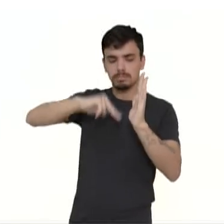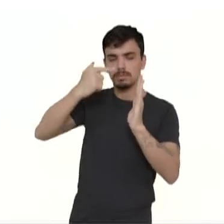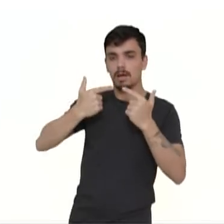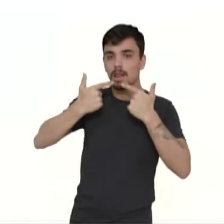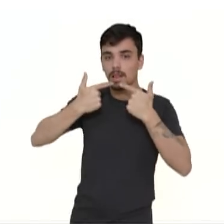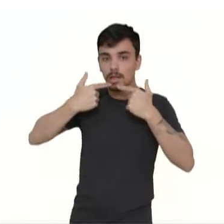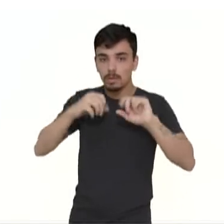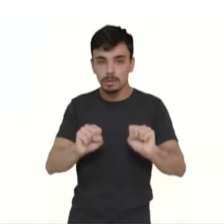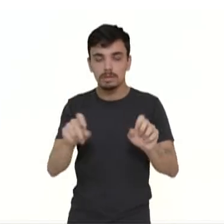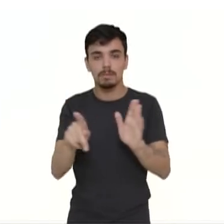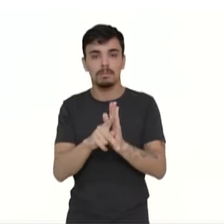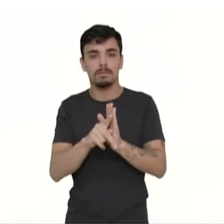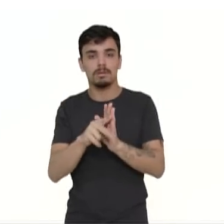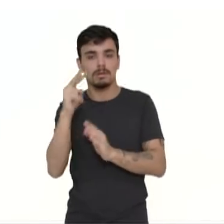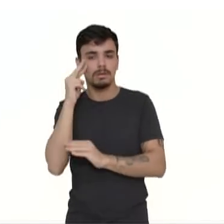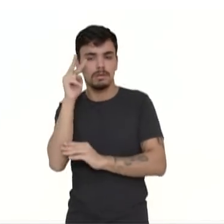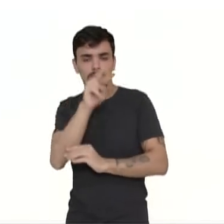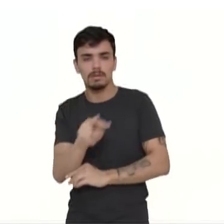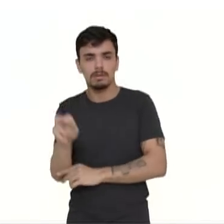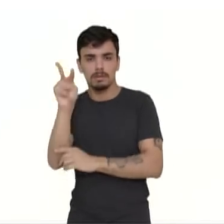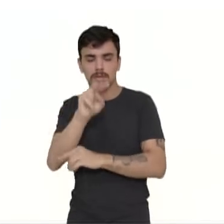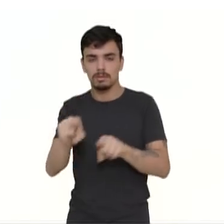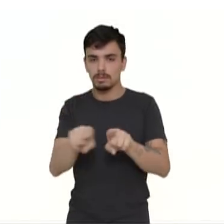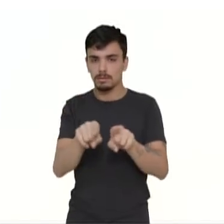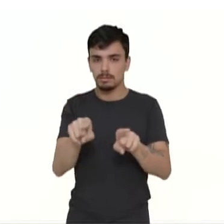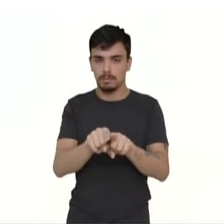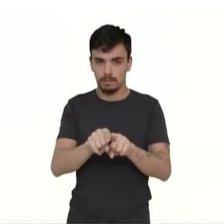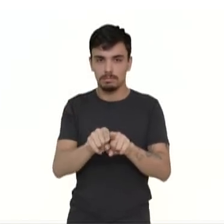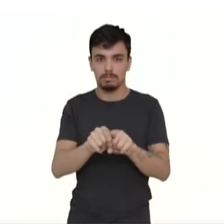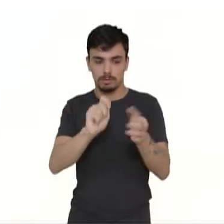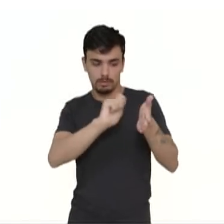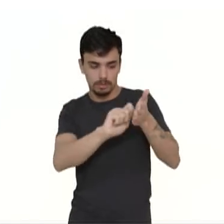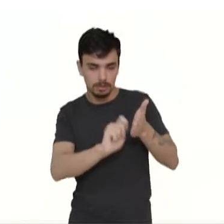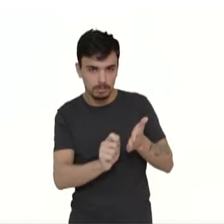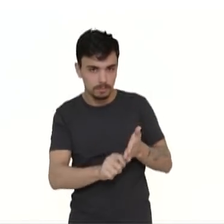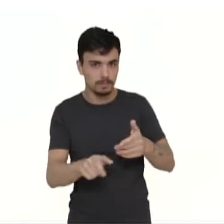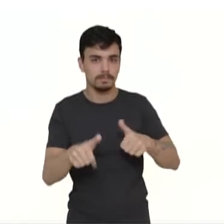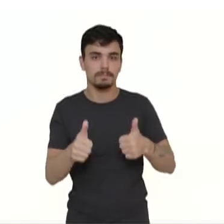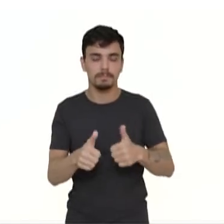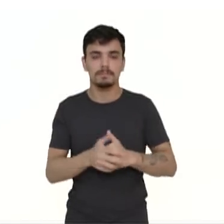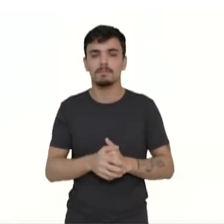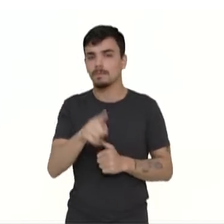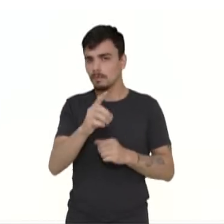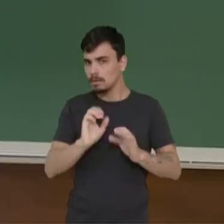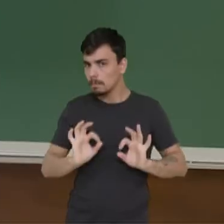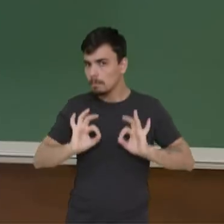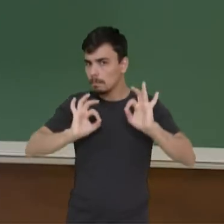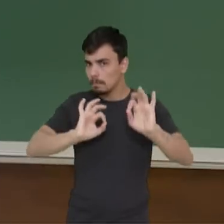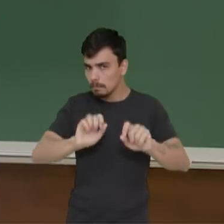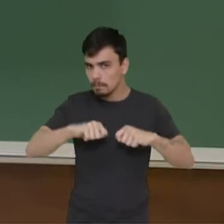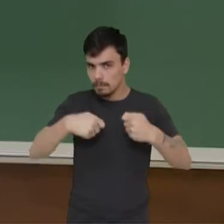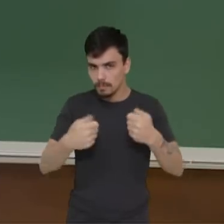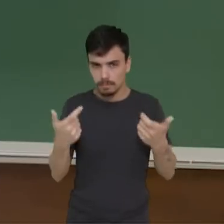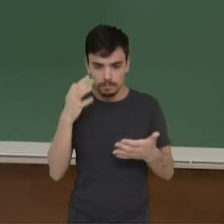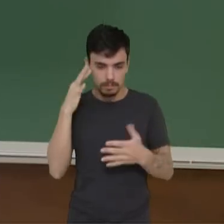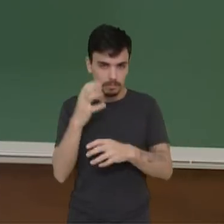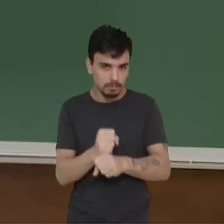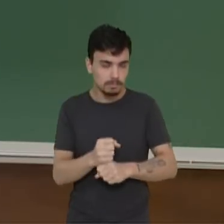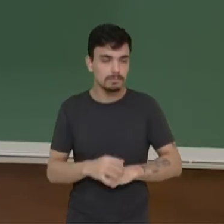linguística, semiótica sobre variação linguística e ortografia. Ok? Preparados então para a nossa revisão? Vamos